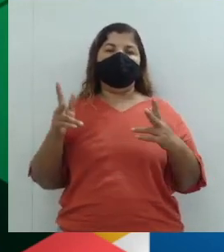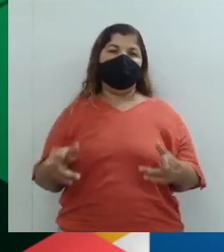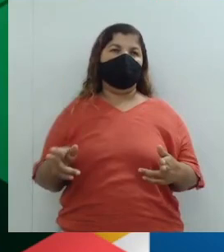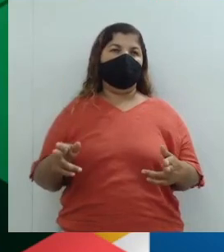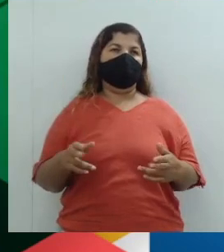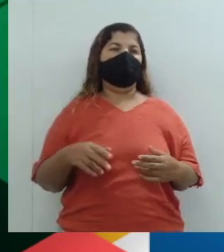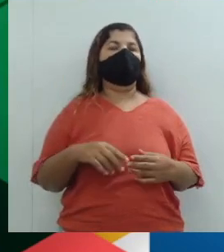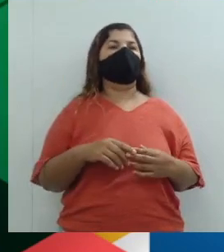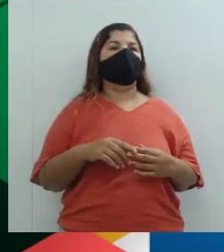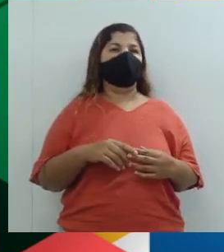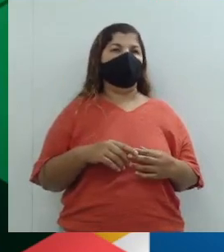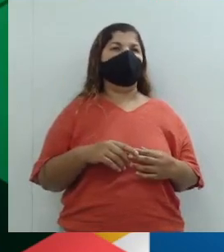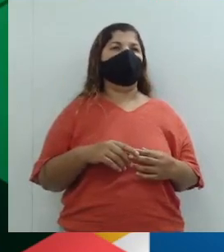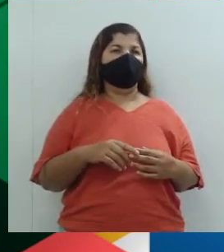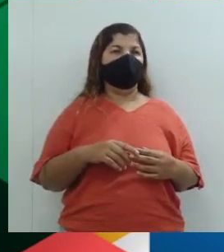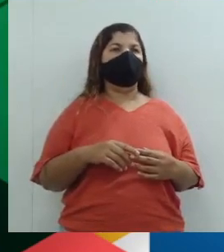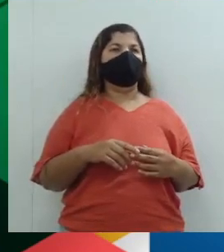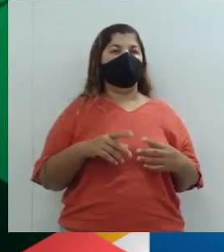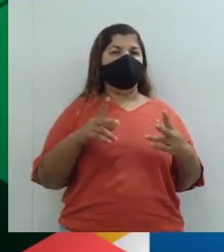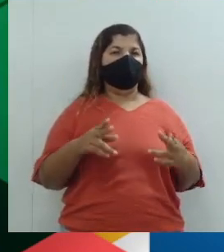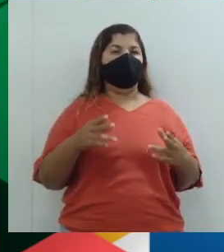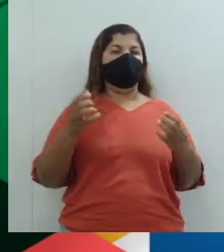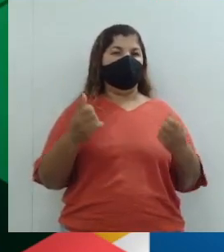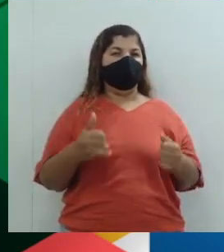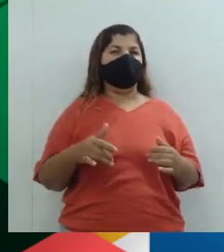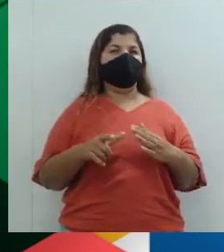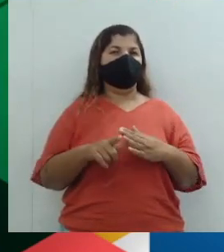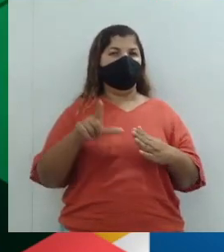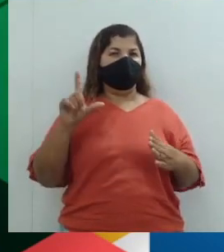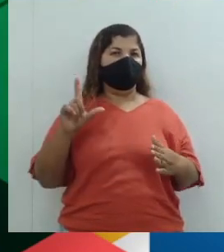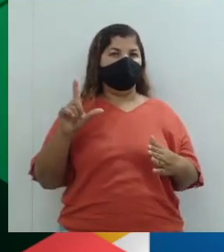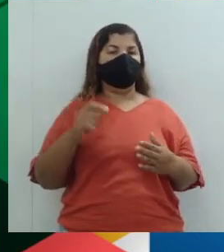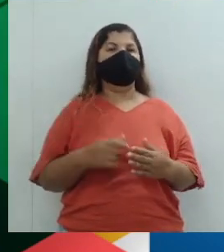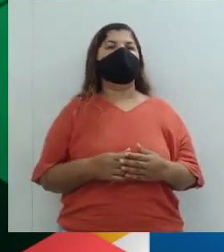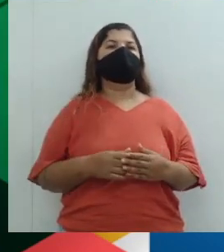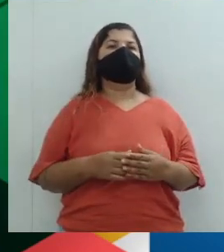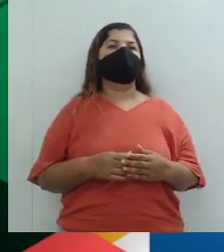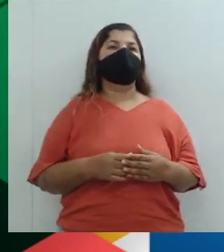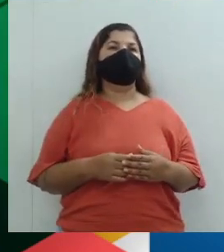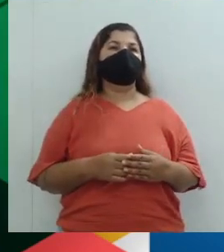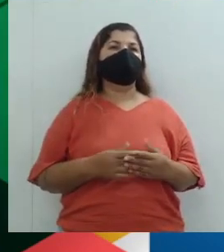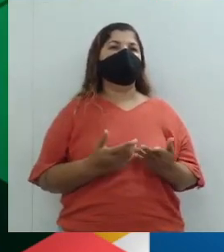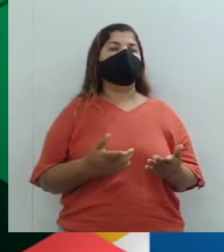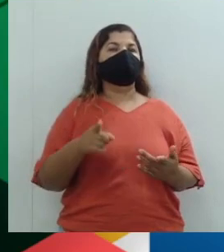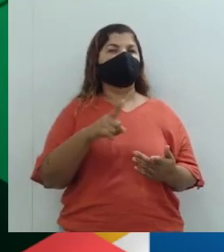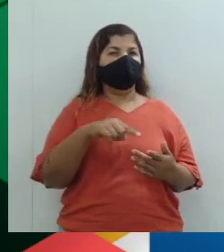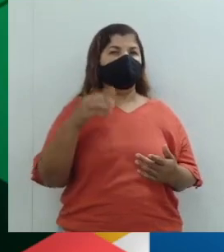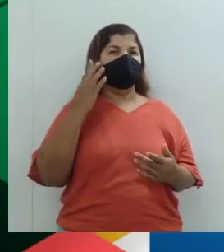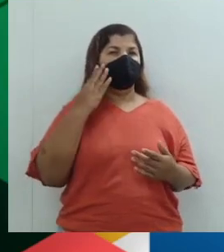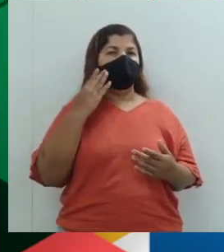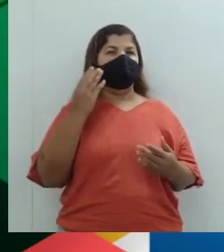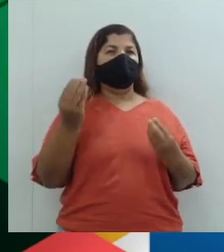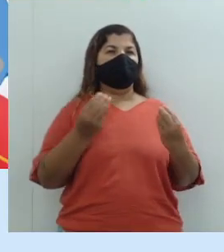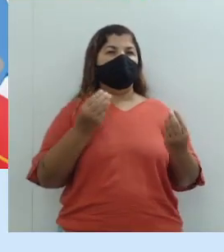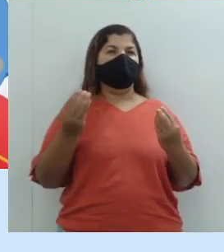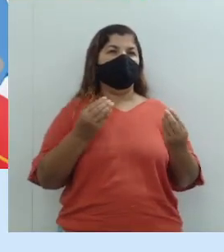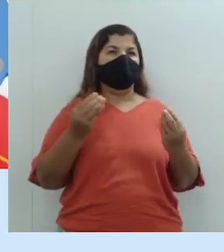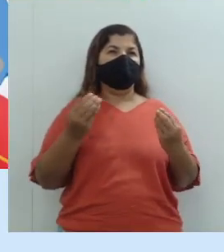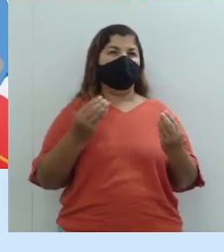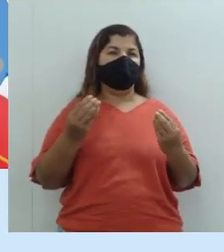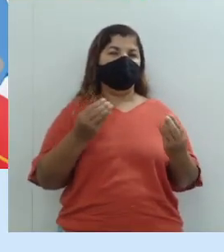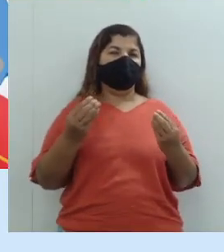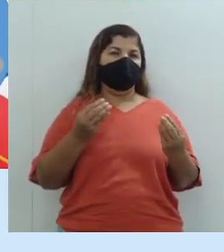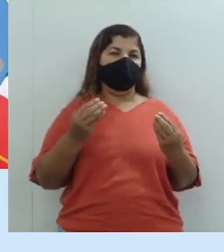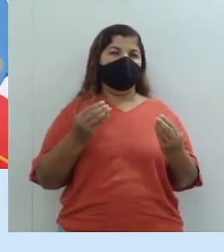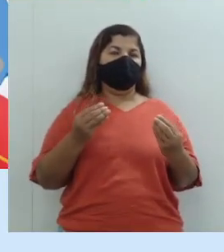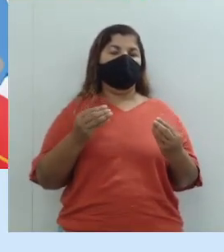situação para o corpo M3. Foi aquilo que a gente já descreveu lá na primeira parte. Então, você entender como as forças funcionam, traçar aí